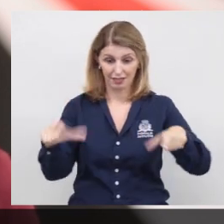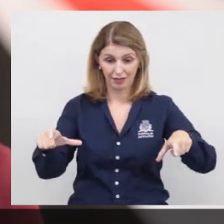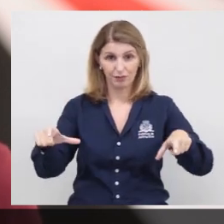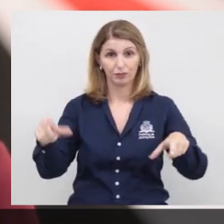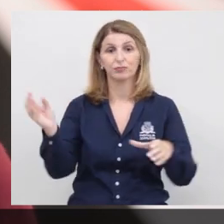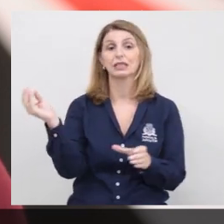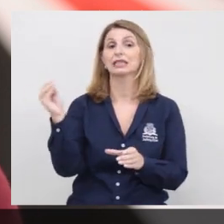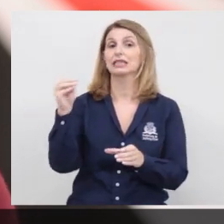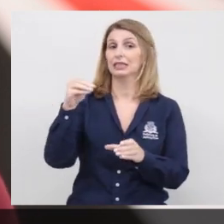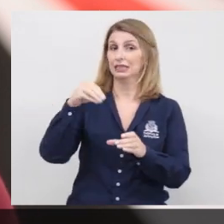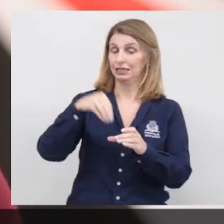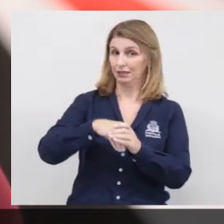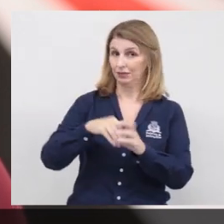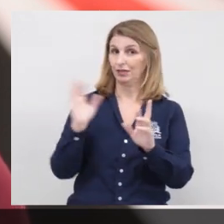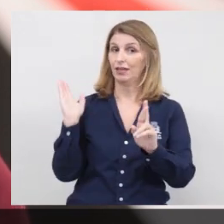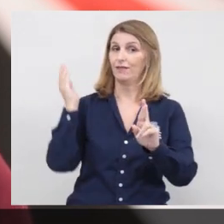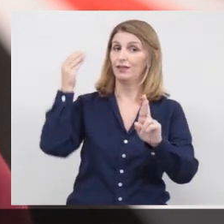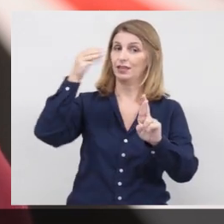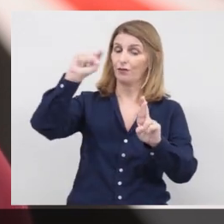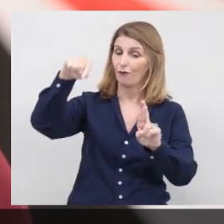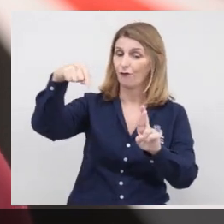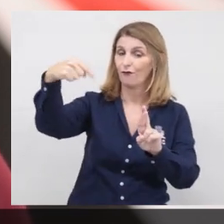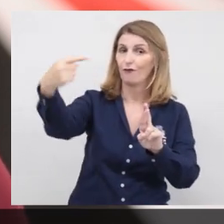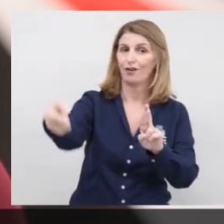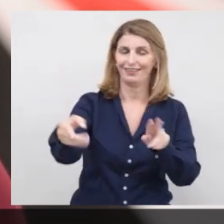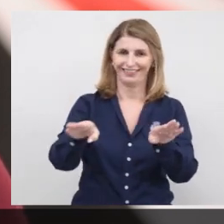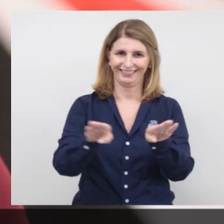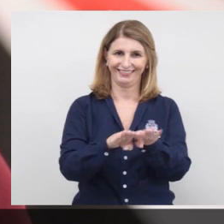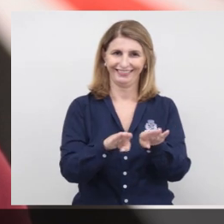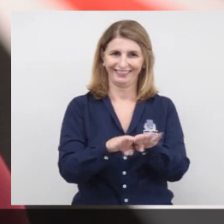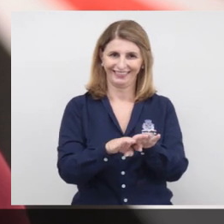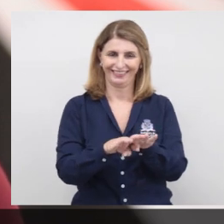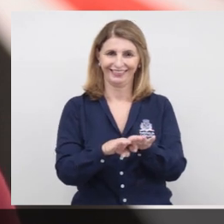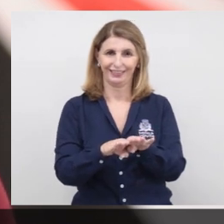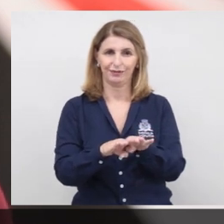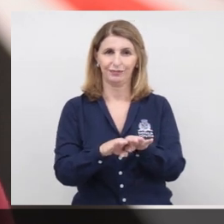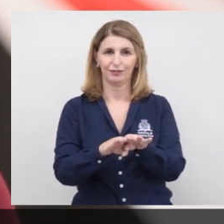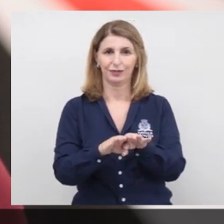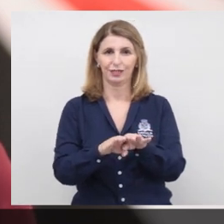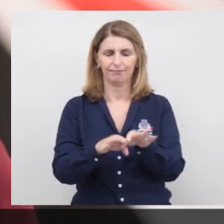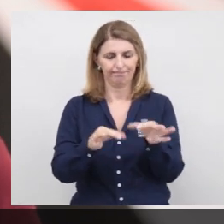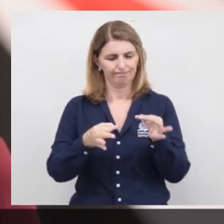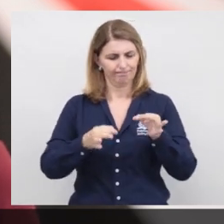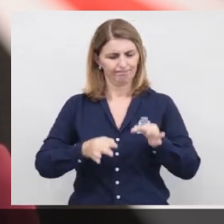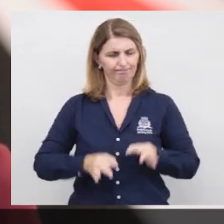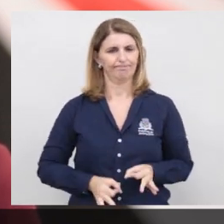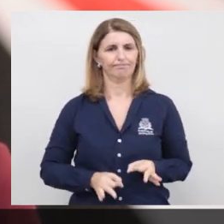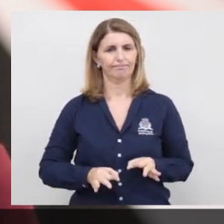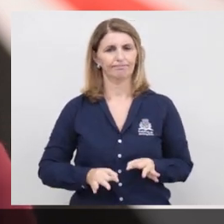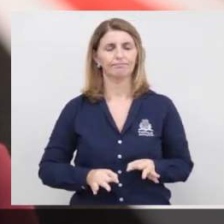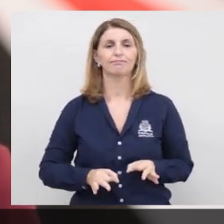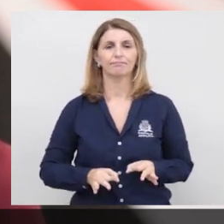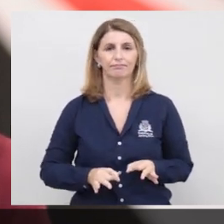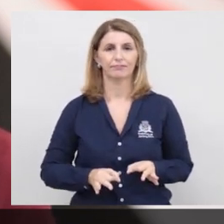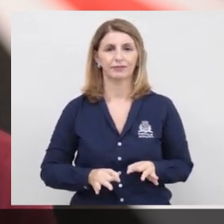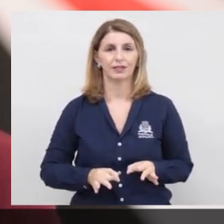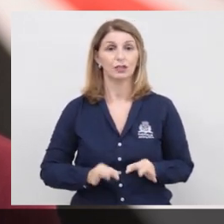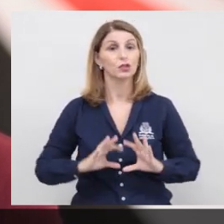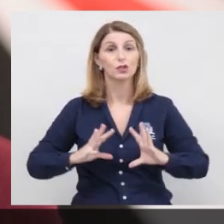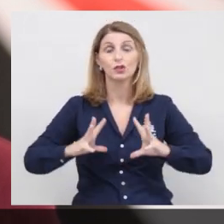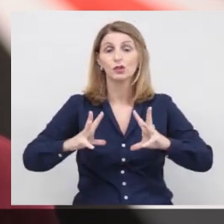dentro de campo sempre foi uma referência fora de Campo também pela sua retidão de caráter